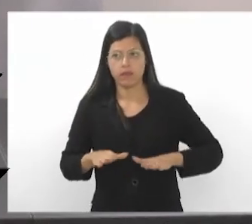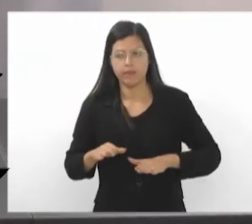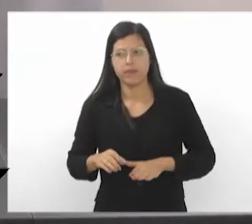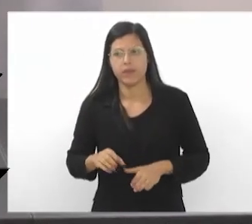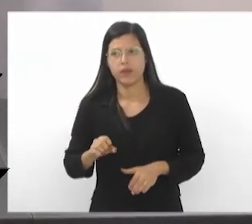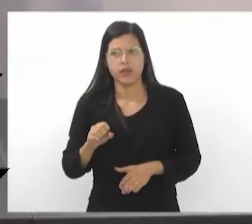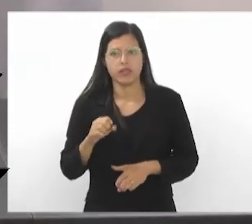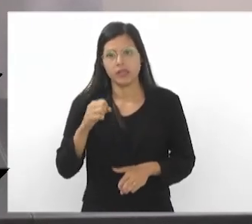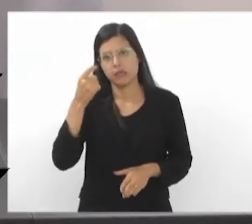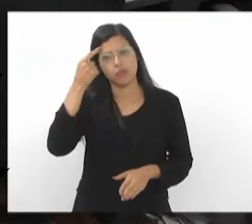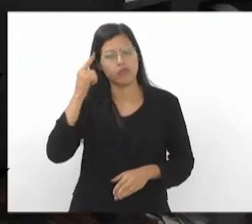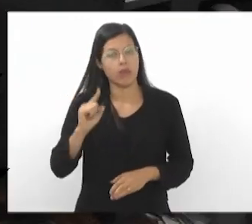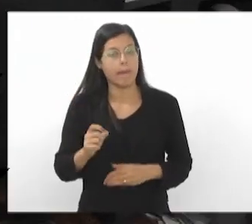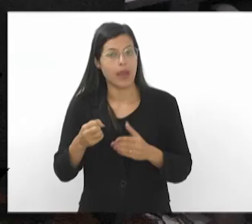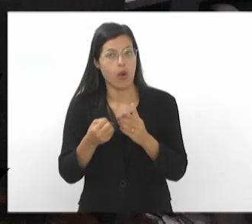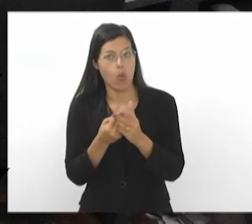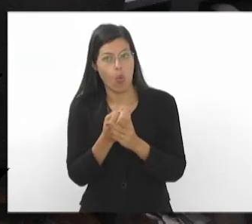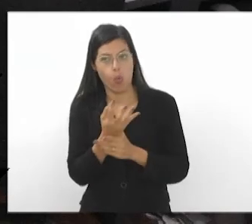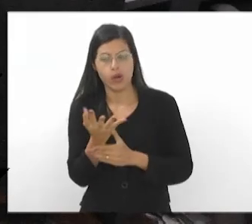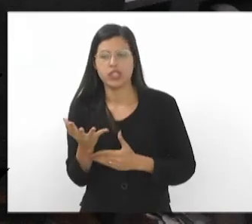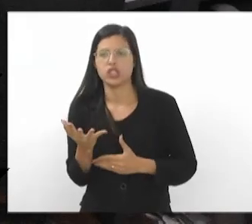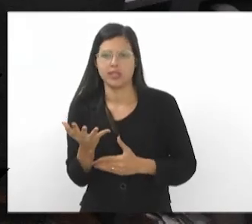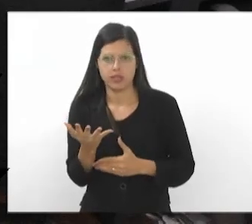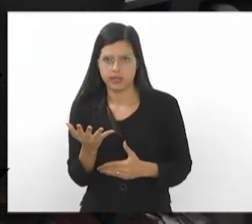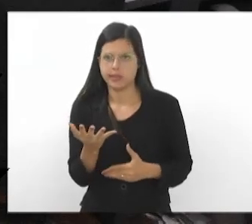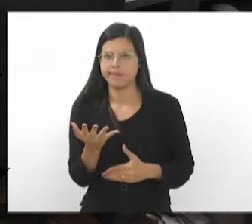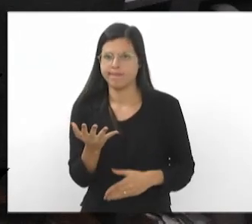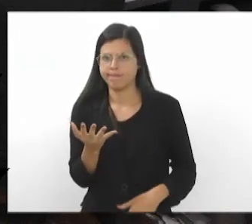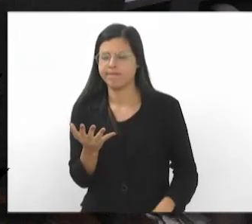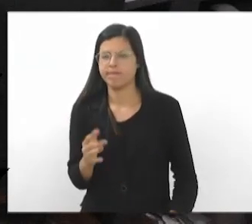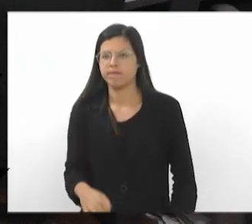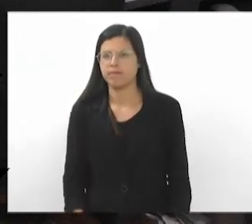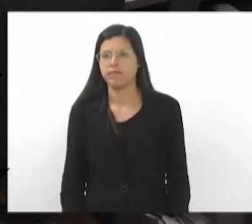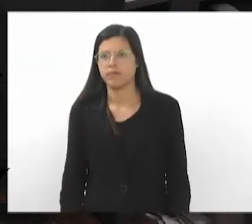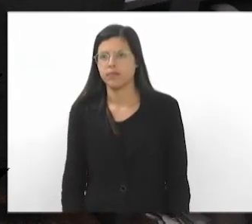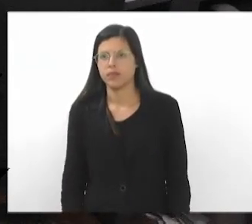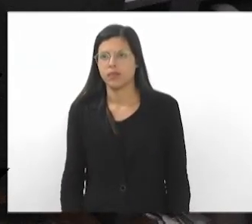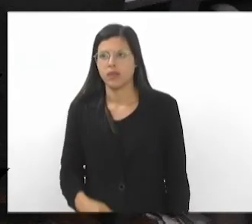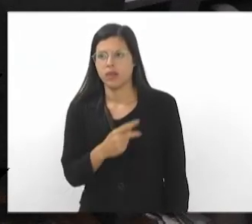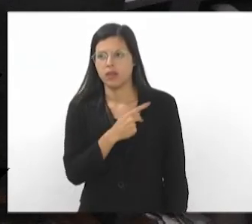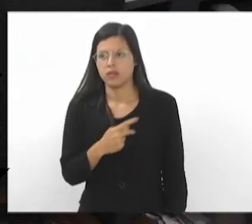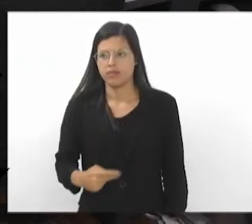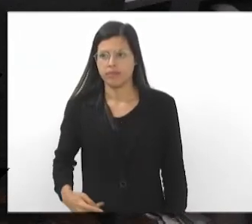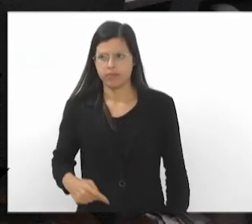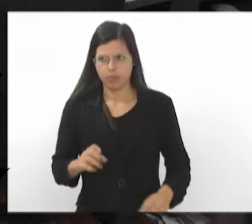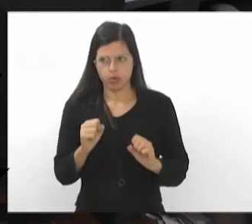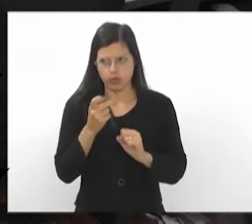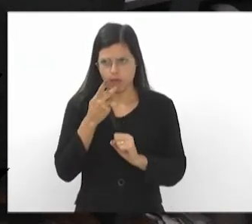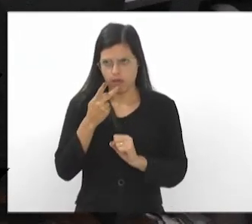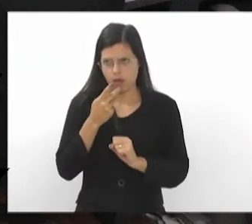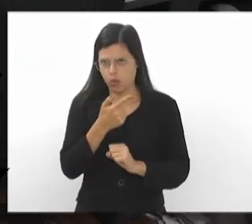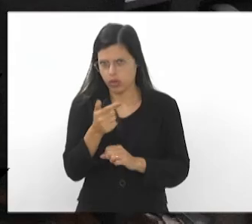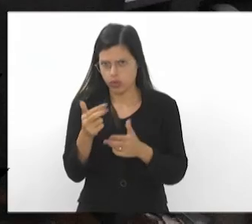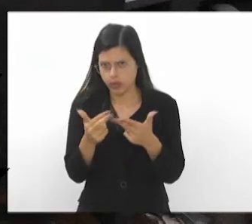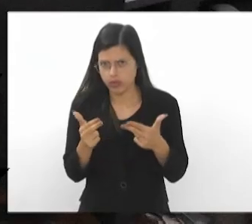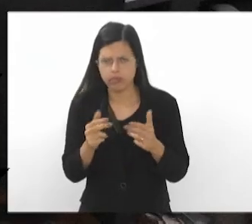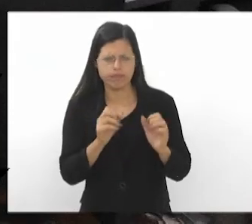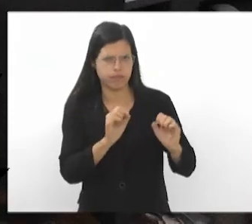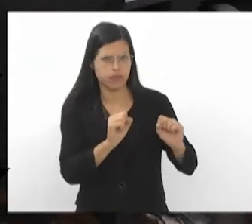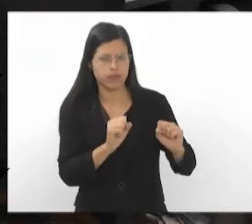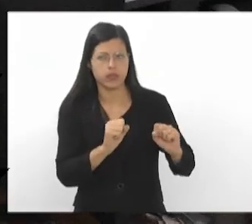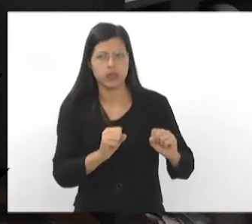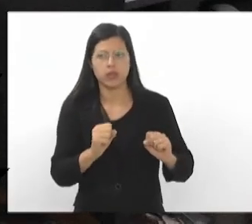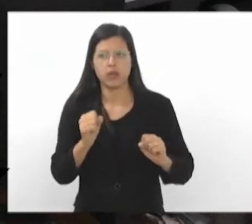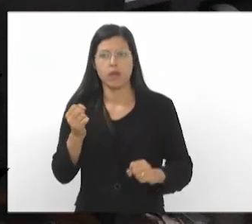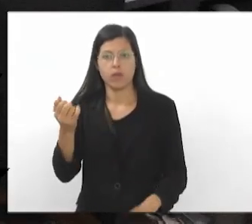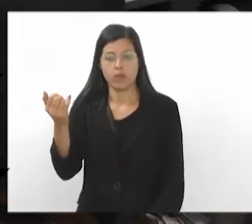desse volume, né? Verdade. Presidente, posso levantar outra questão? Lógico. Eu fui informado